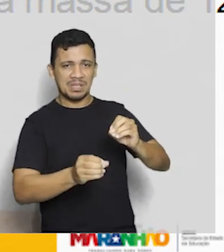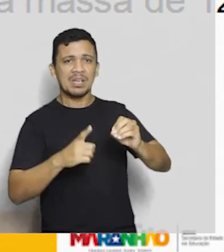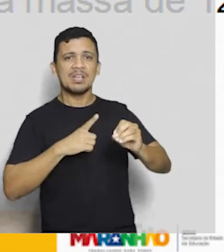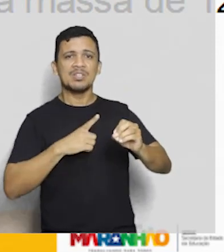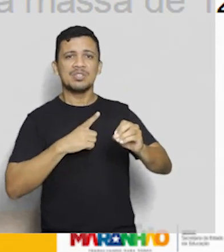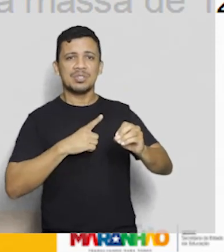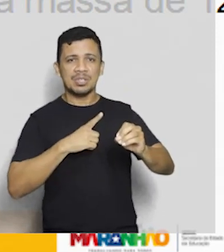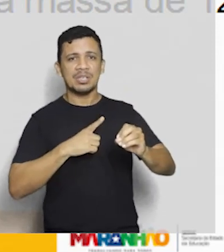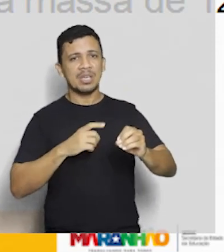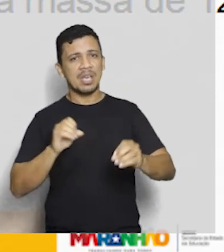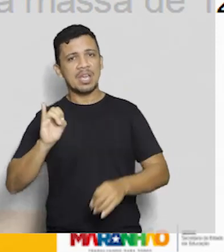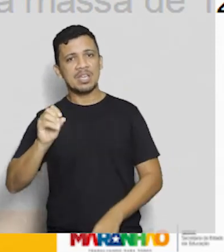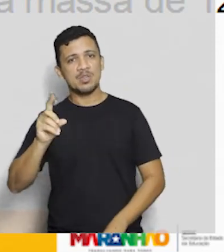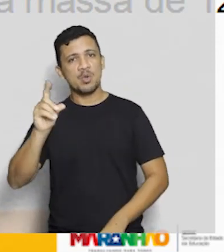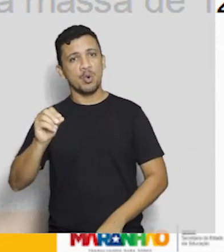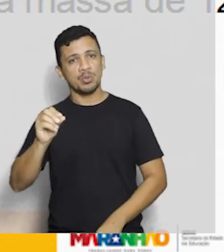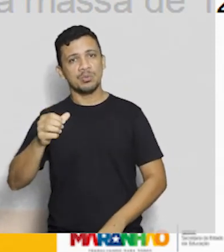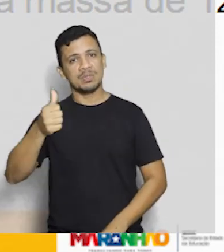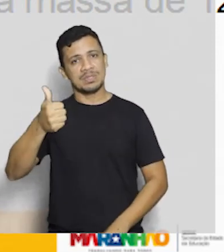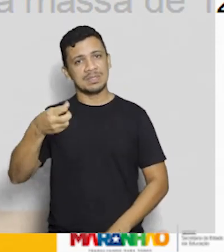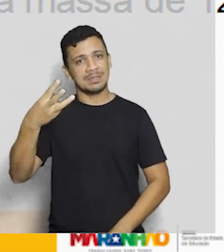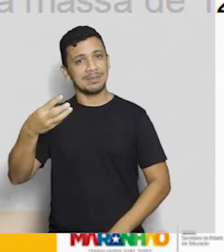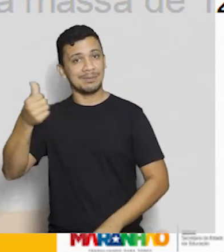radioisótopo iodo-131.